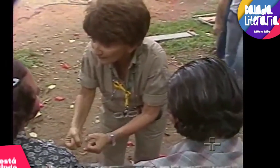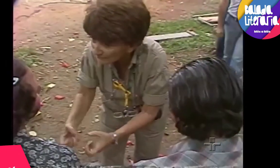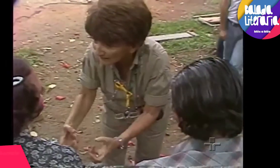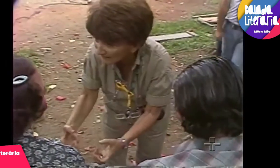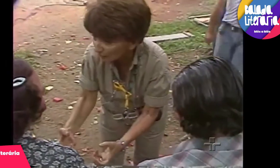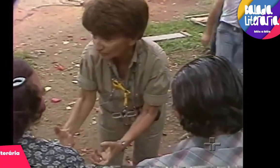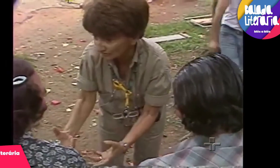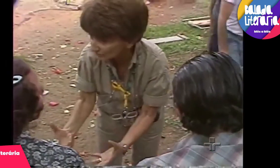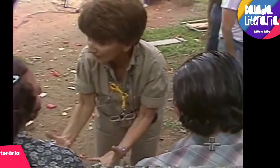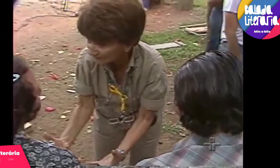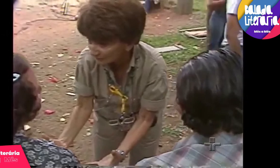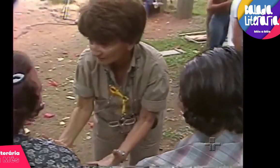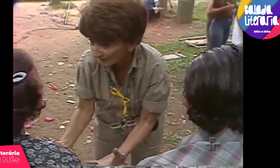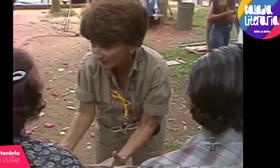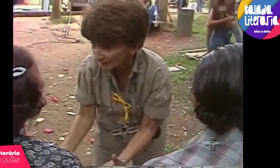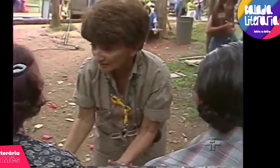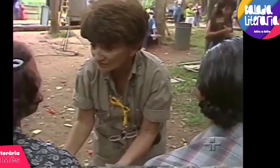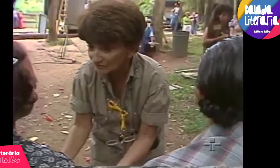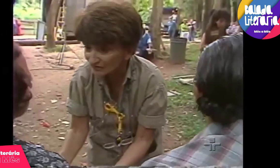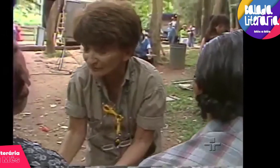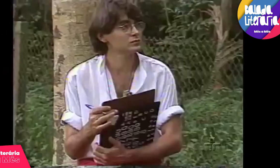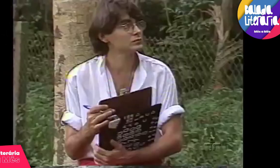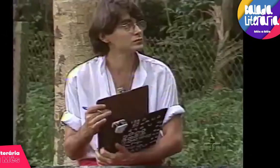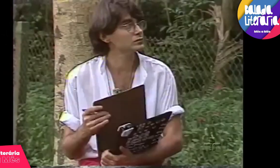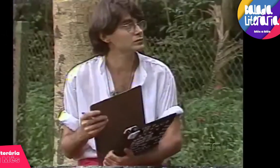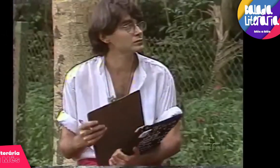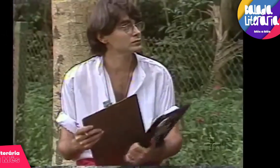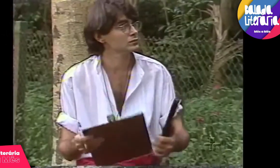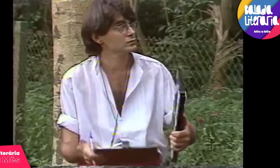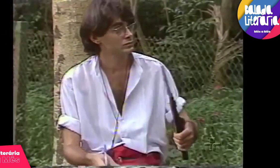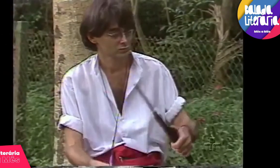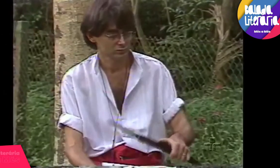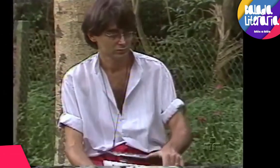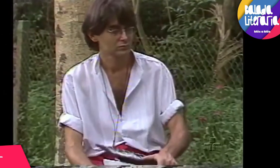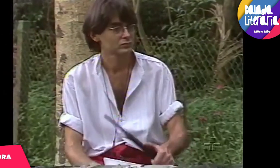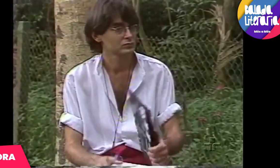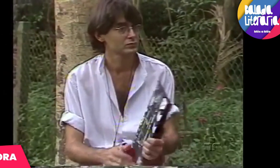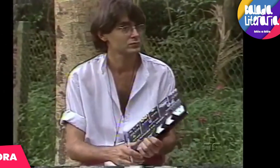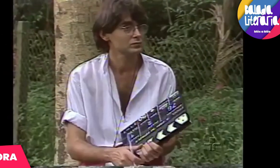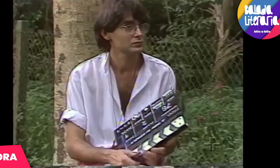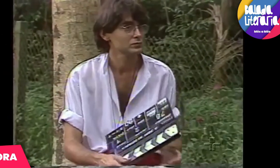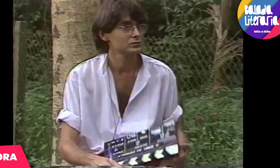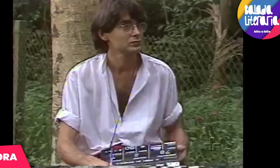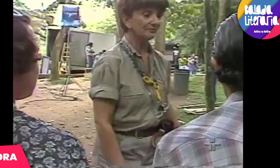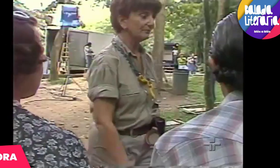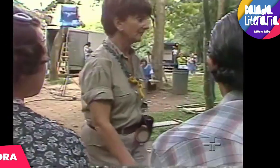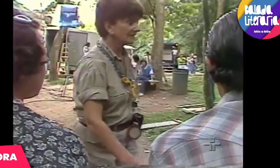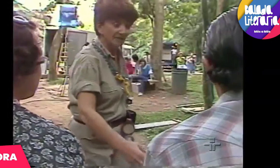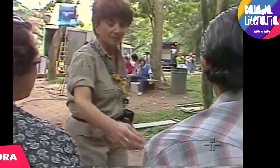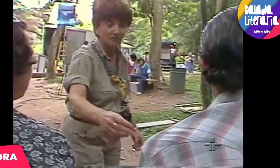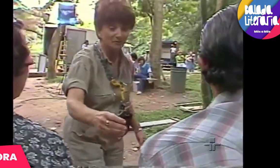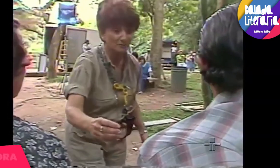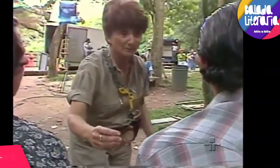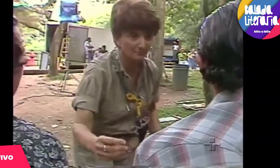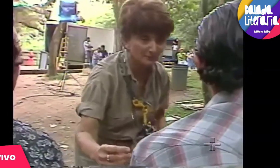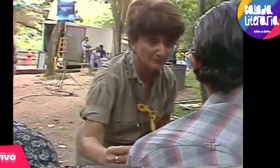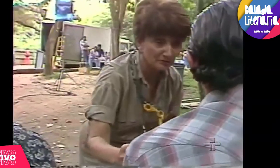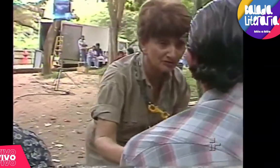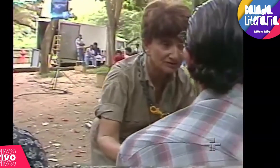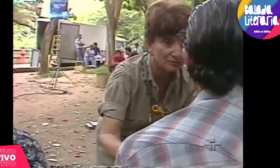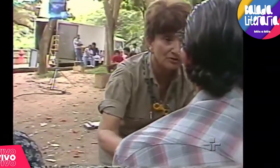coisa que tá, é demais da conta, não dá pra você aguentar. Então, sabe, você não aguenta mais, então você diz, vai embora. E aí,